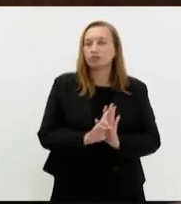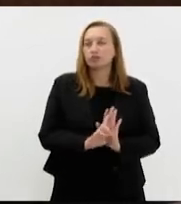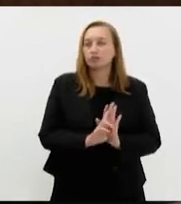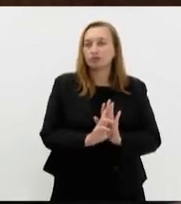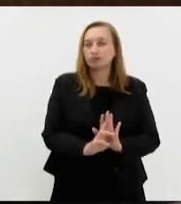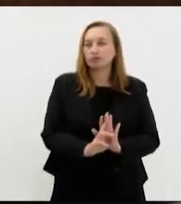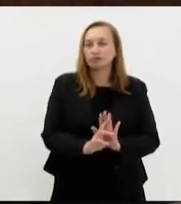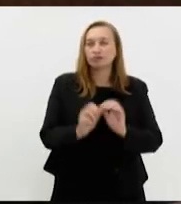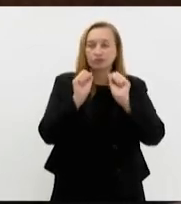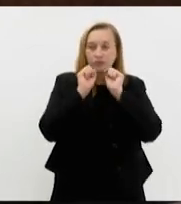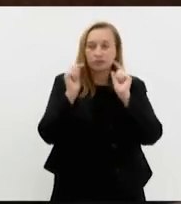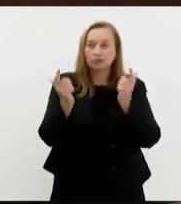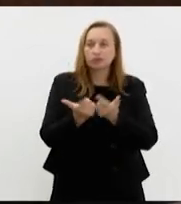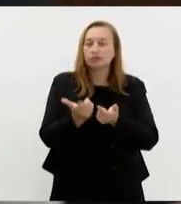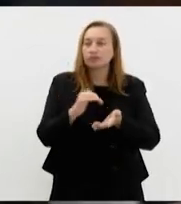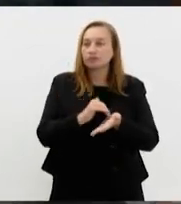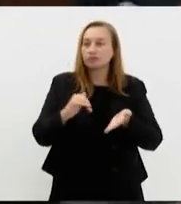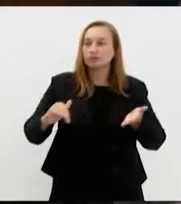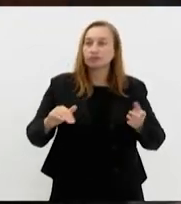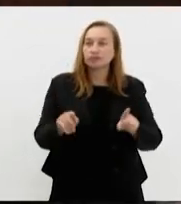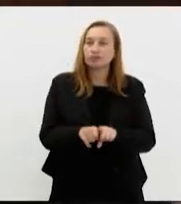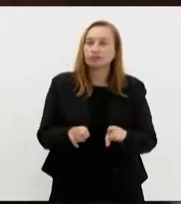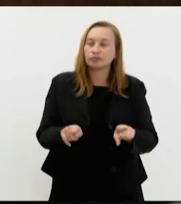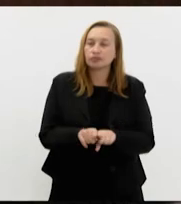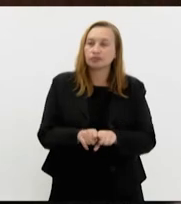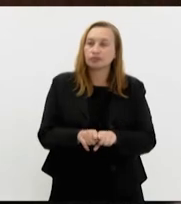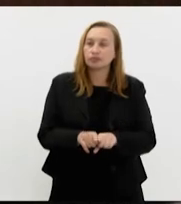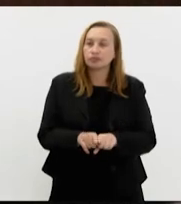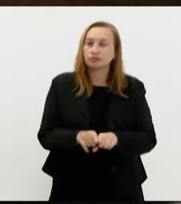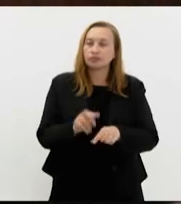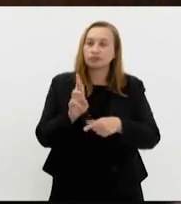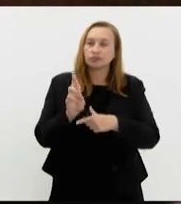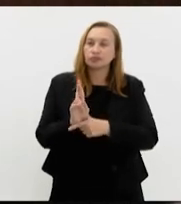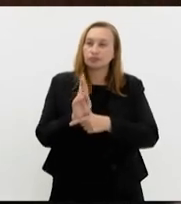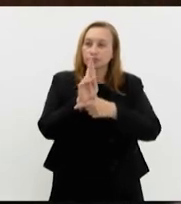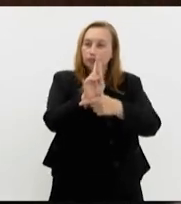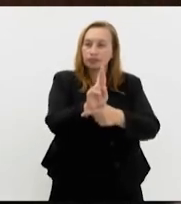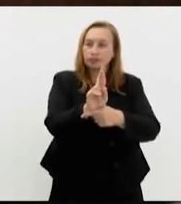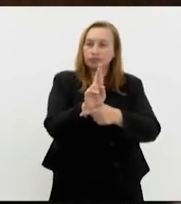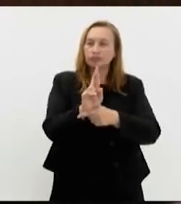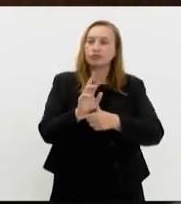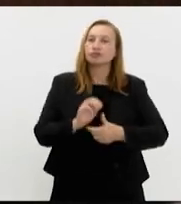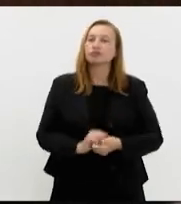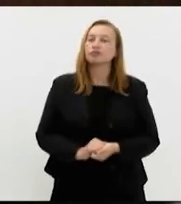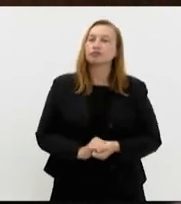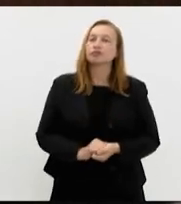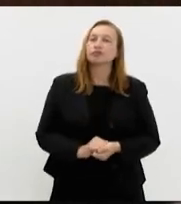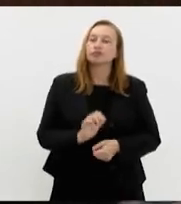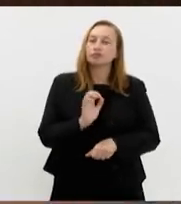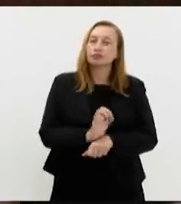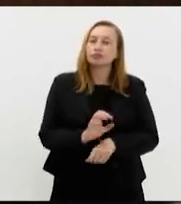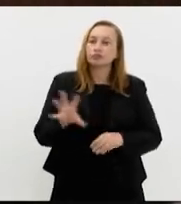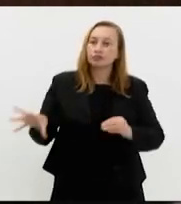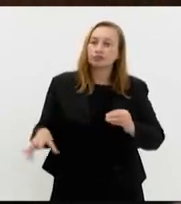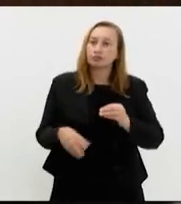da Alerj, retirando também o Procurador-Geral do Estado, para